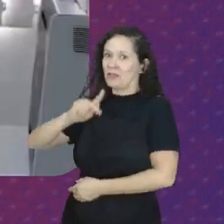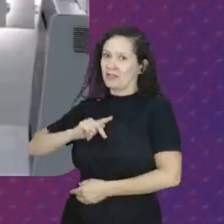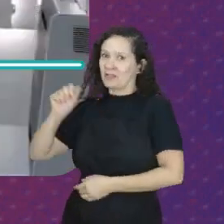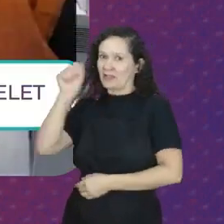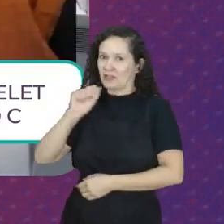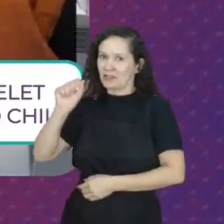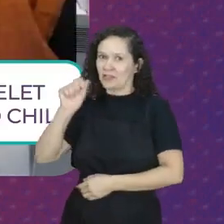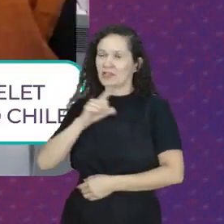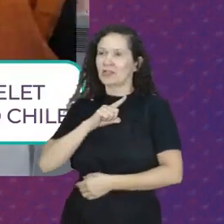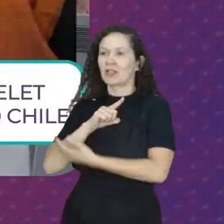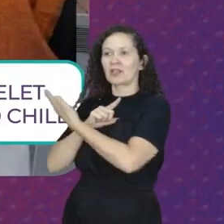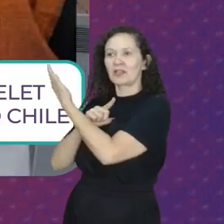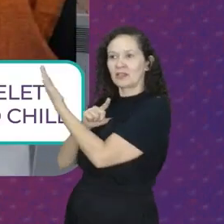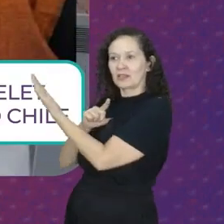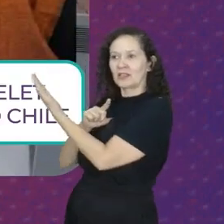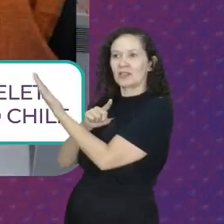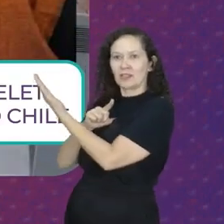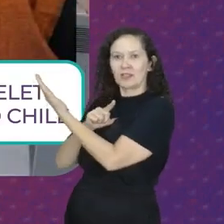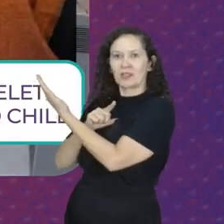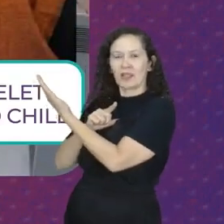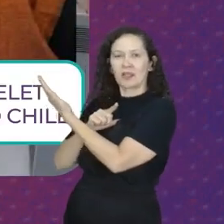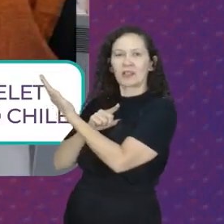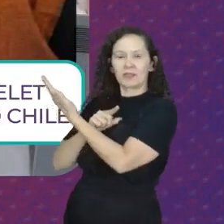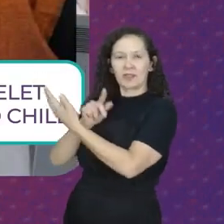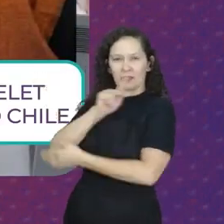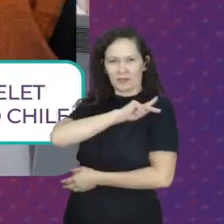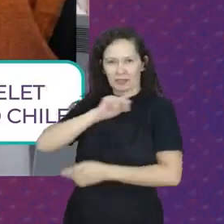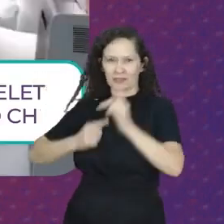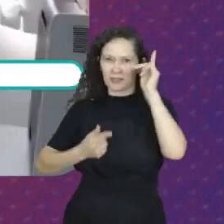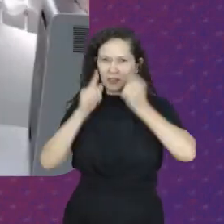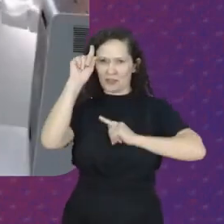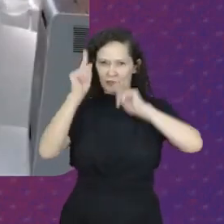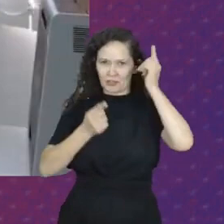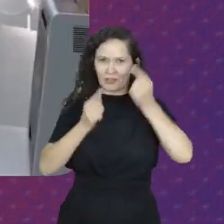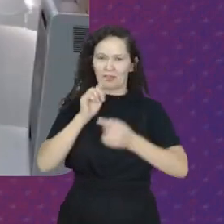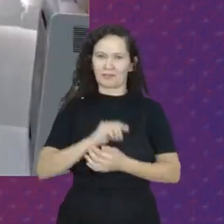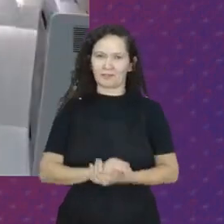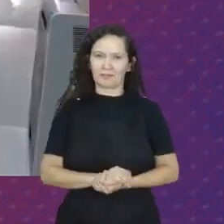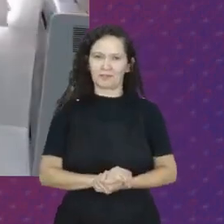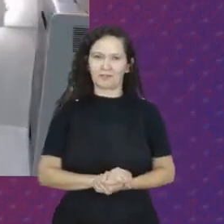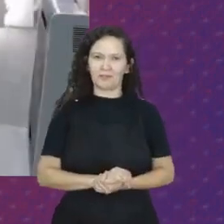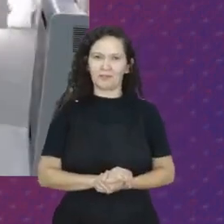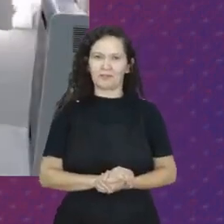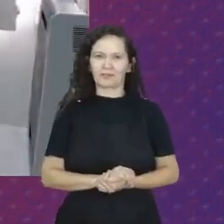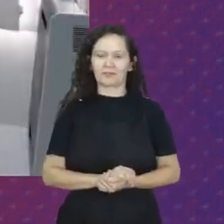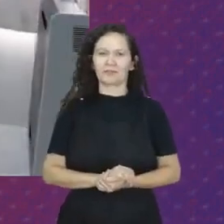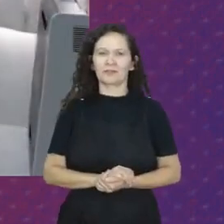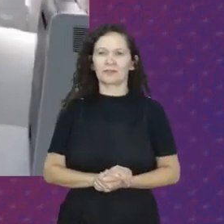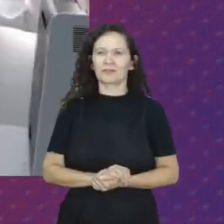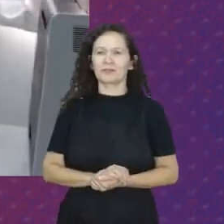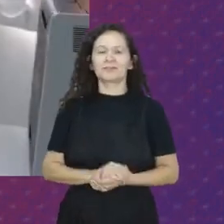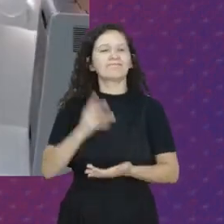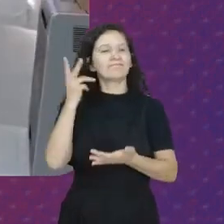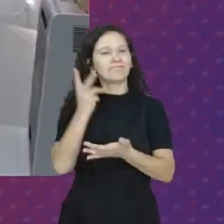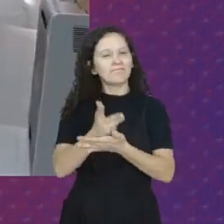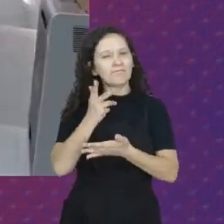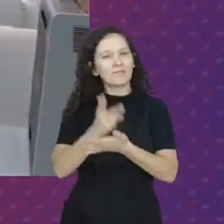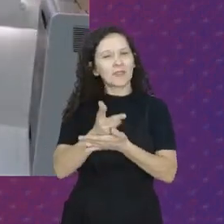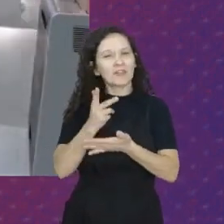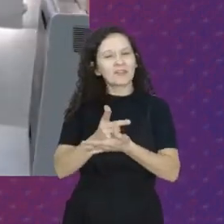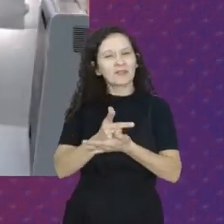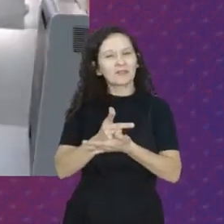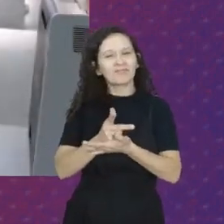Argentina, e nós tínhamos a Michelle Bachelet no Chile. E ainda assim, isso não foi